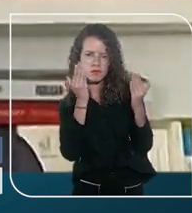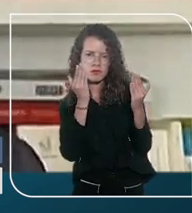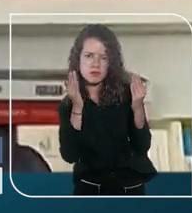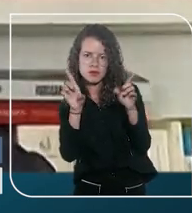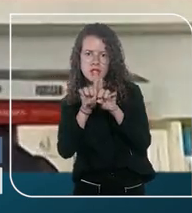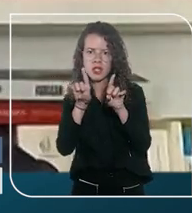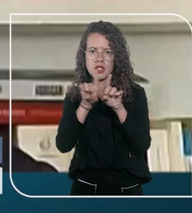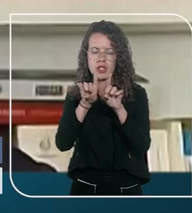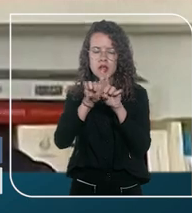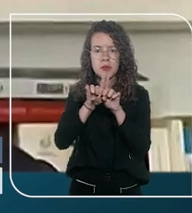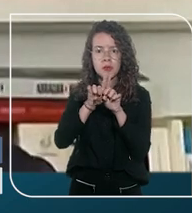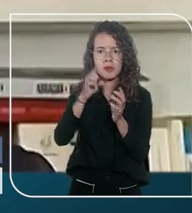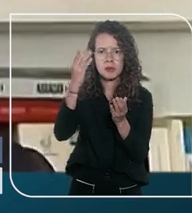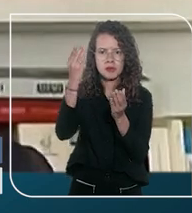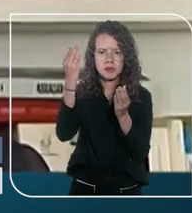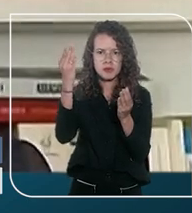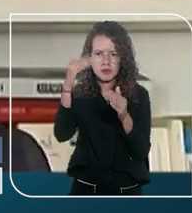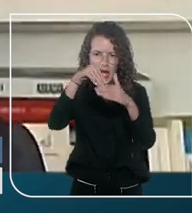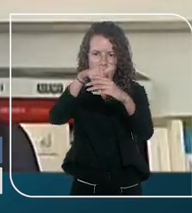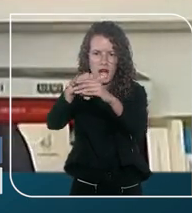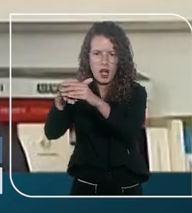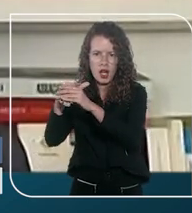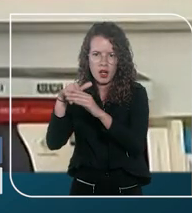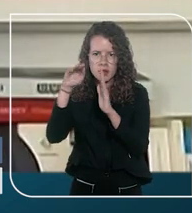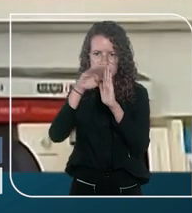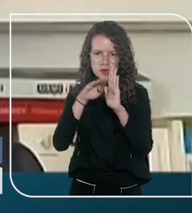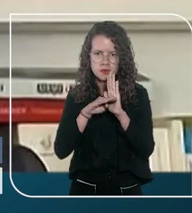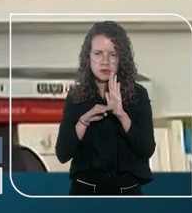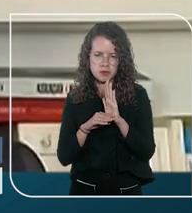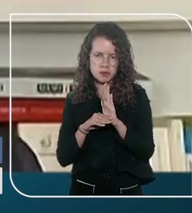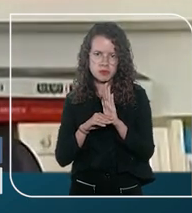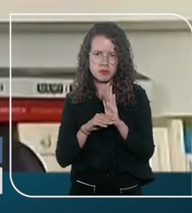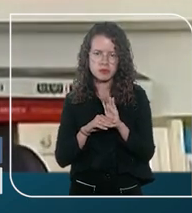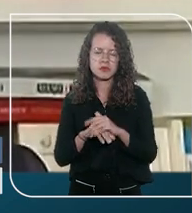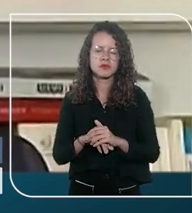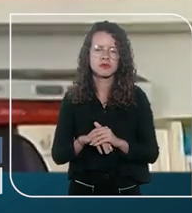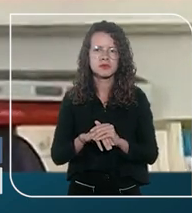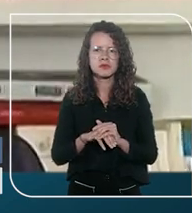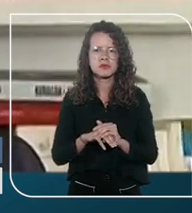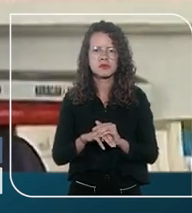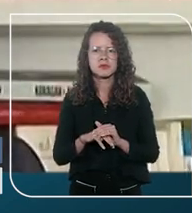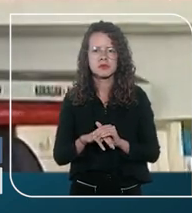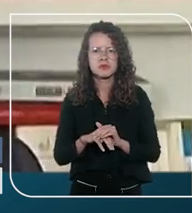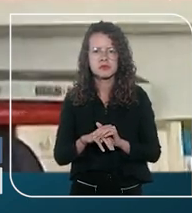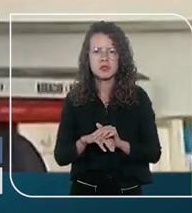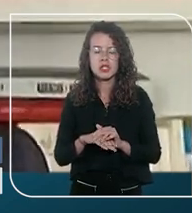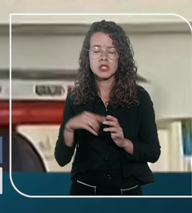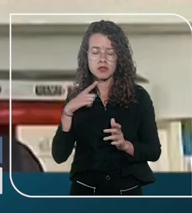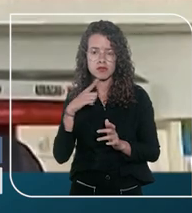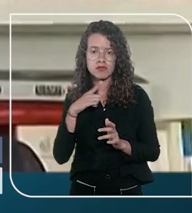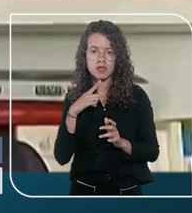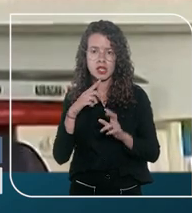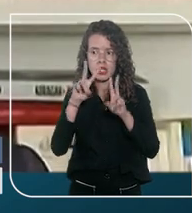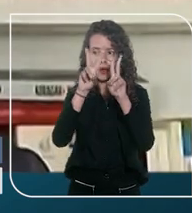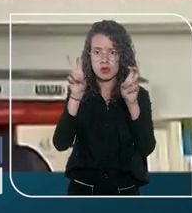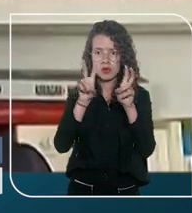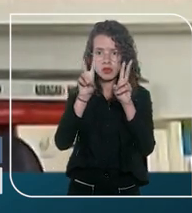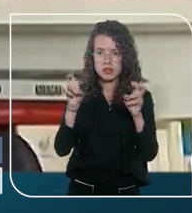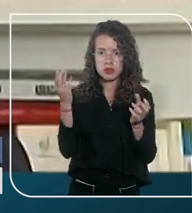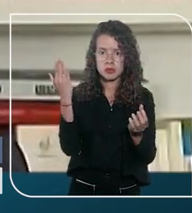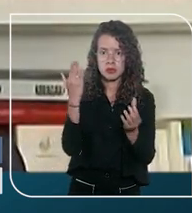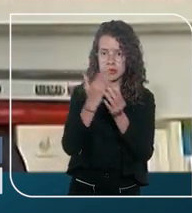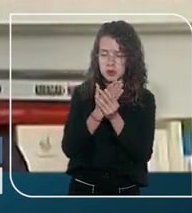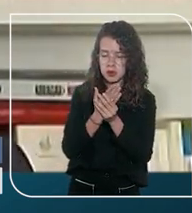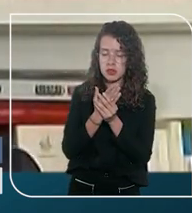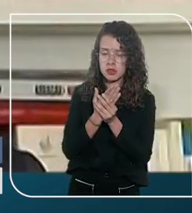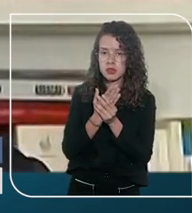acórdão embargado, ela seja um critério relativizado nessas questões eminentemente processuais,